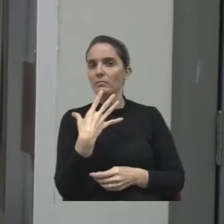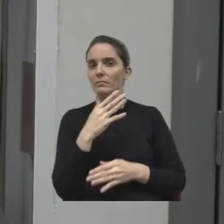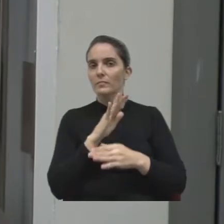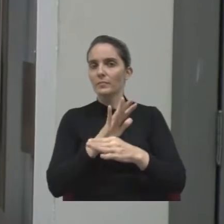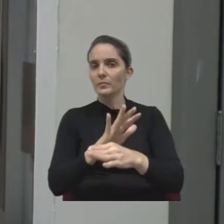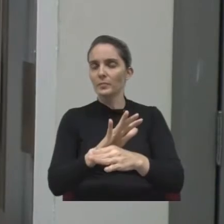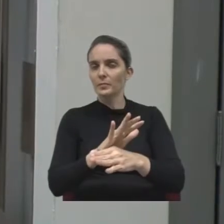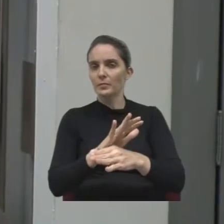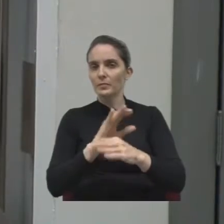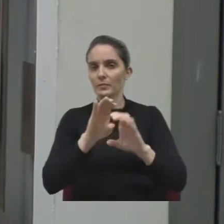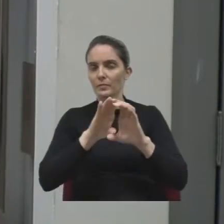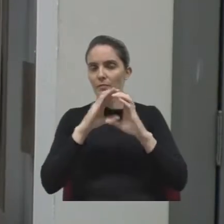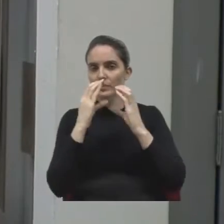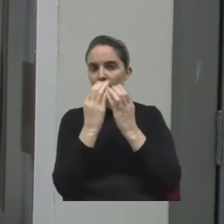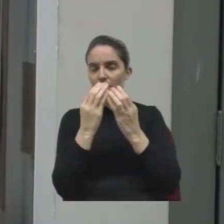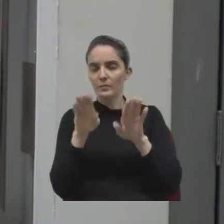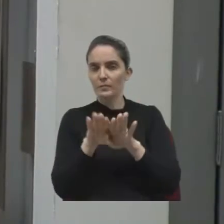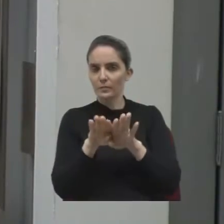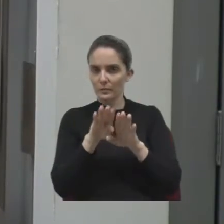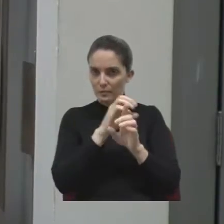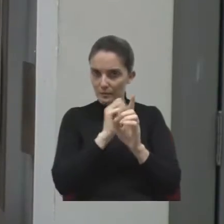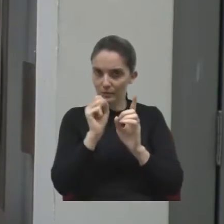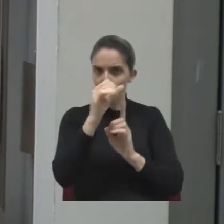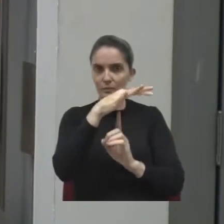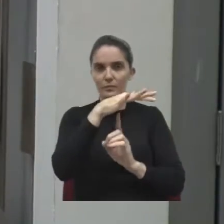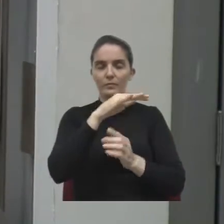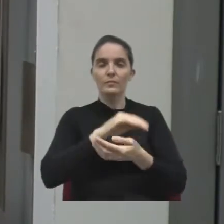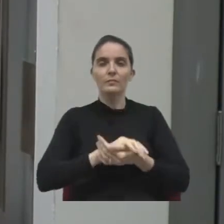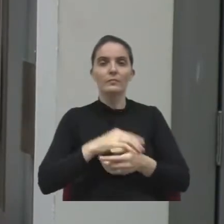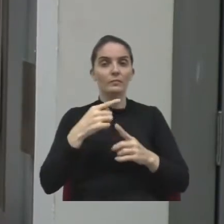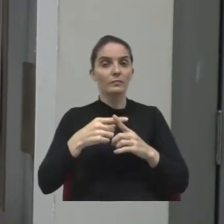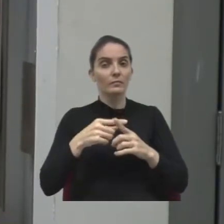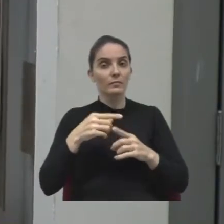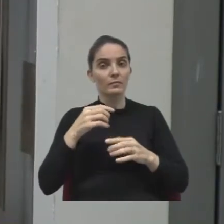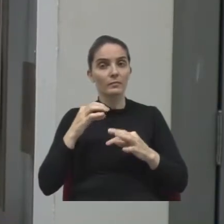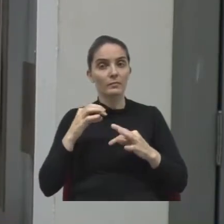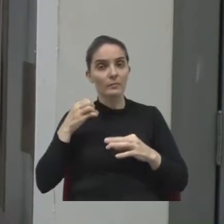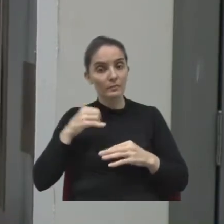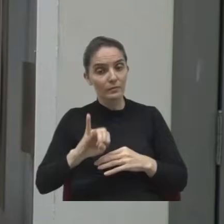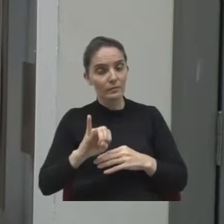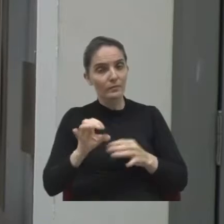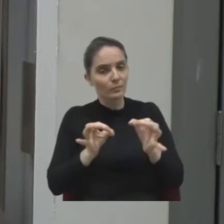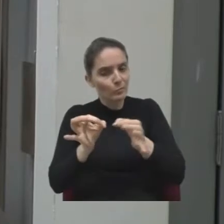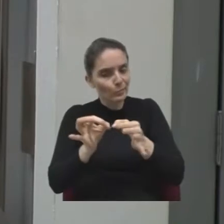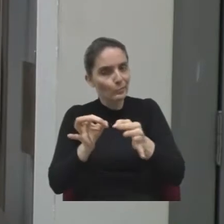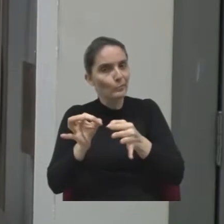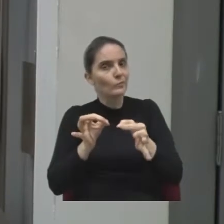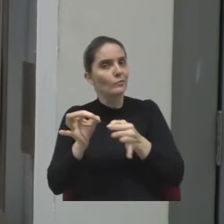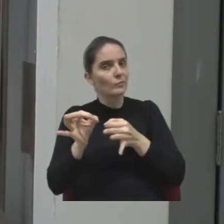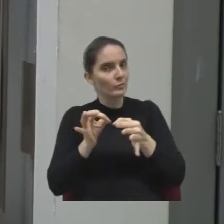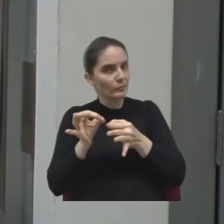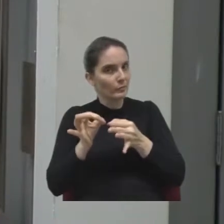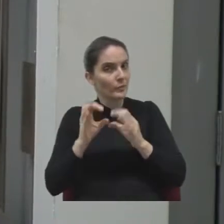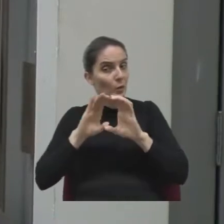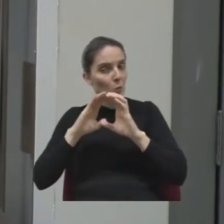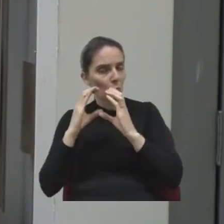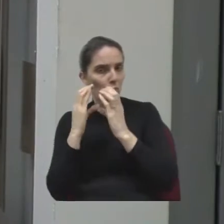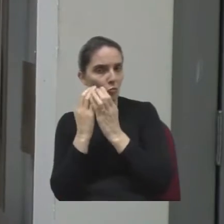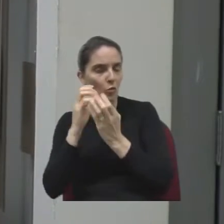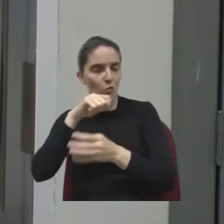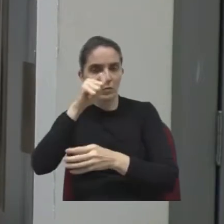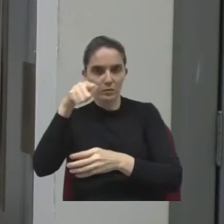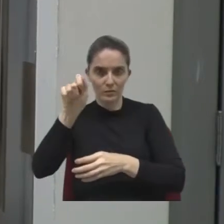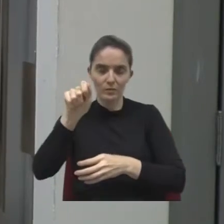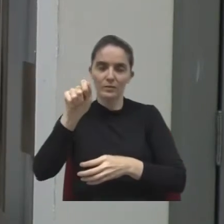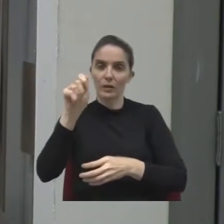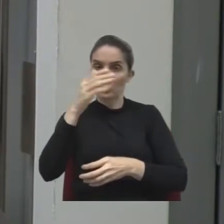nossa sociedade, porque quando nós nos organizamos numa comunidade, numa associação, a gente